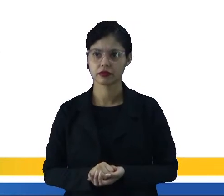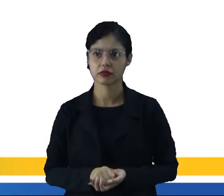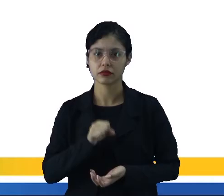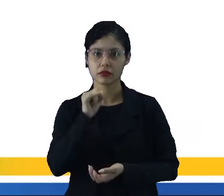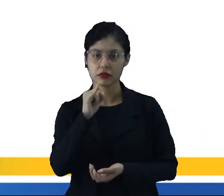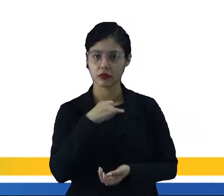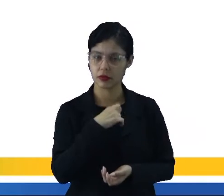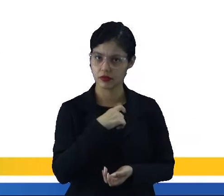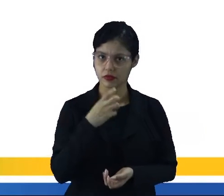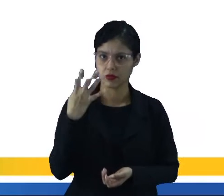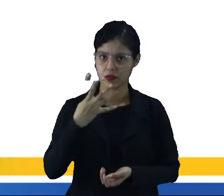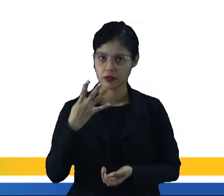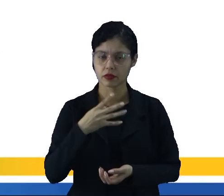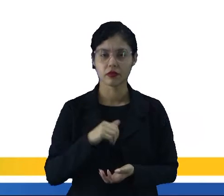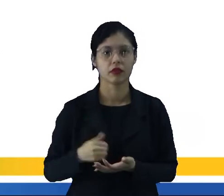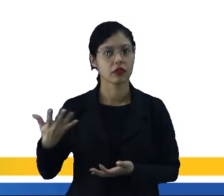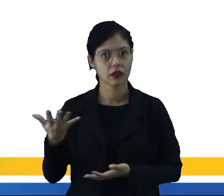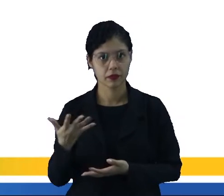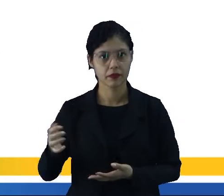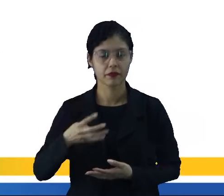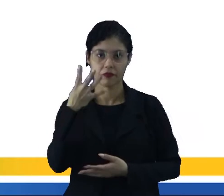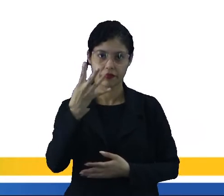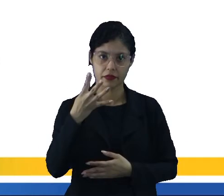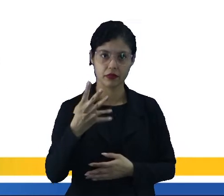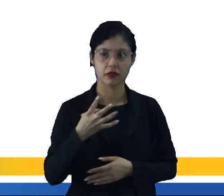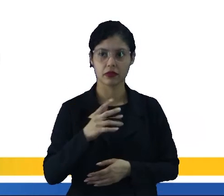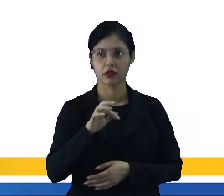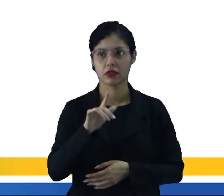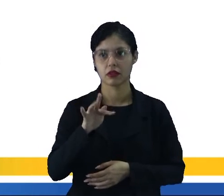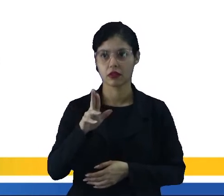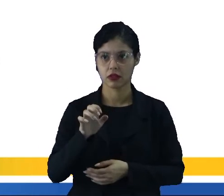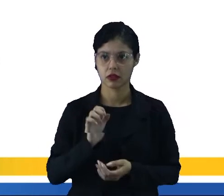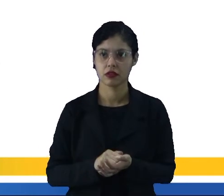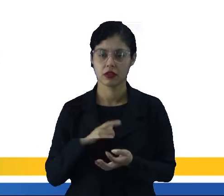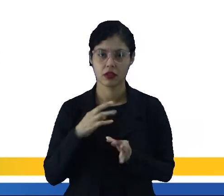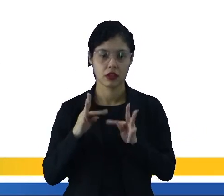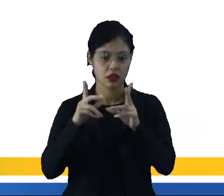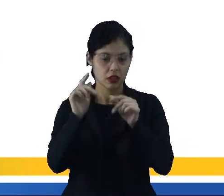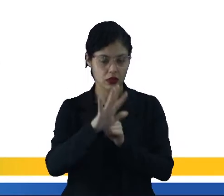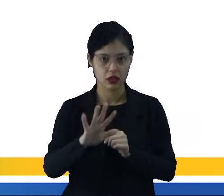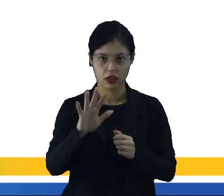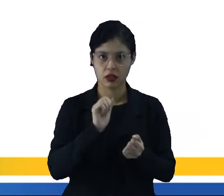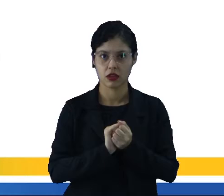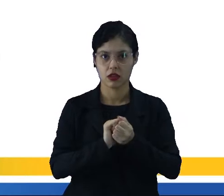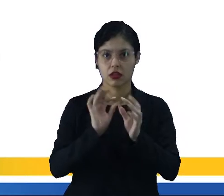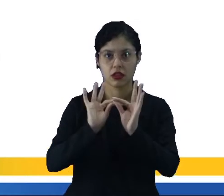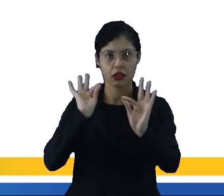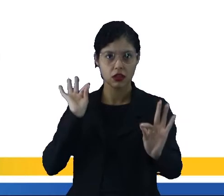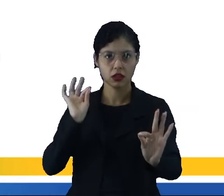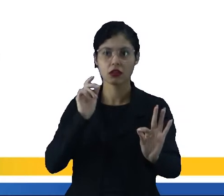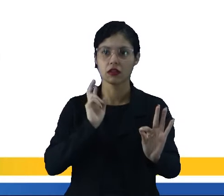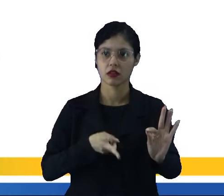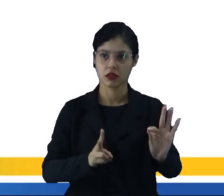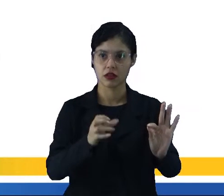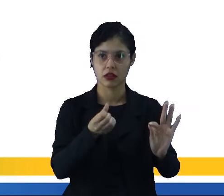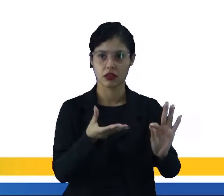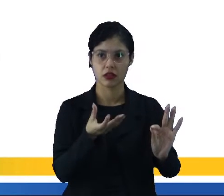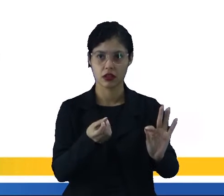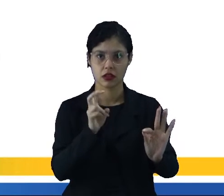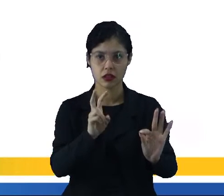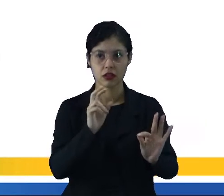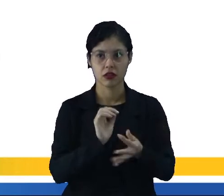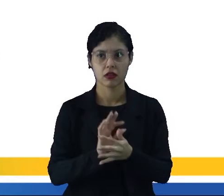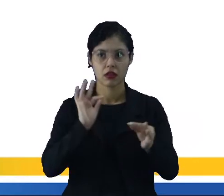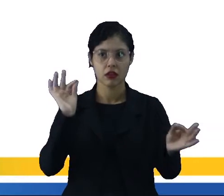se eu tenho quatro lados na base eu vou ter quatro Faces triangulares eu vou pegar todas elas vão ter medida de 65 metros quadrados